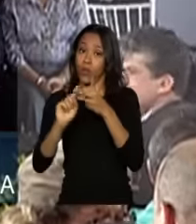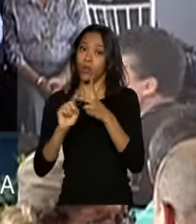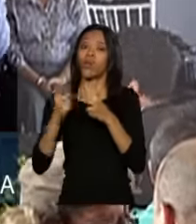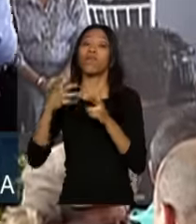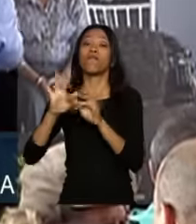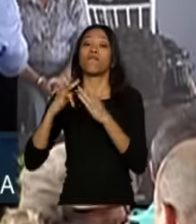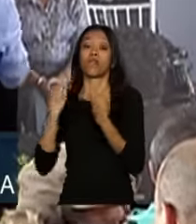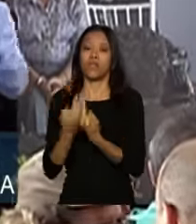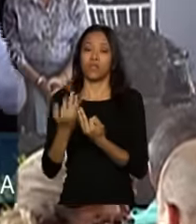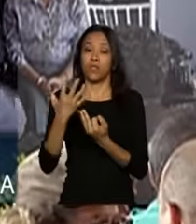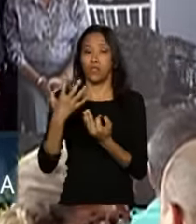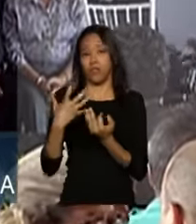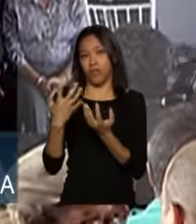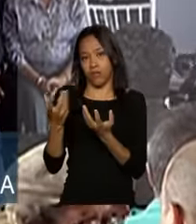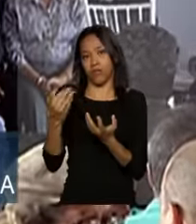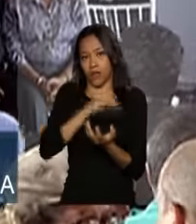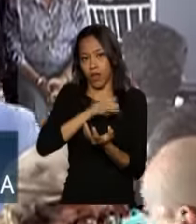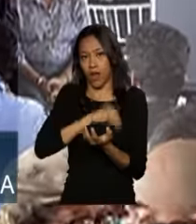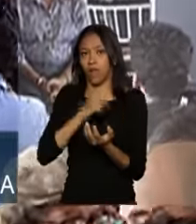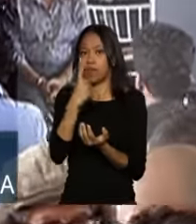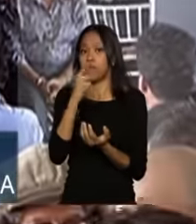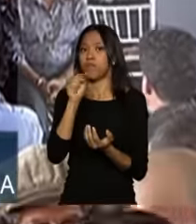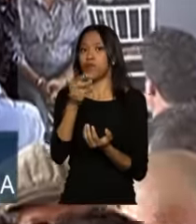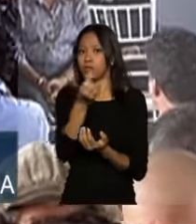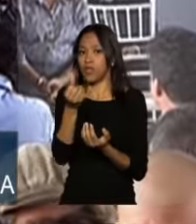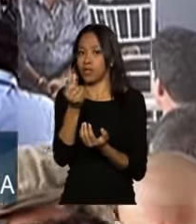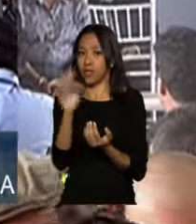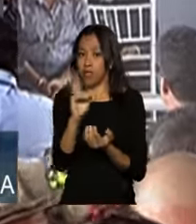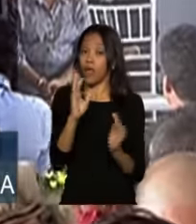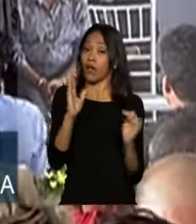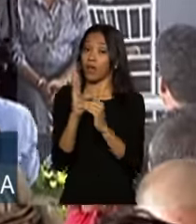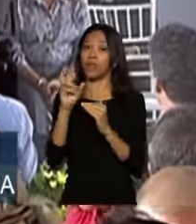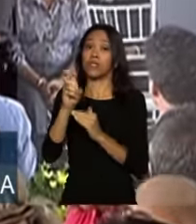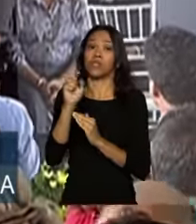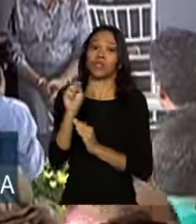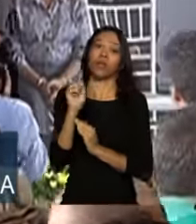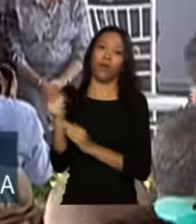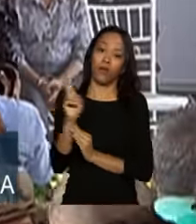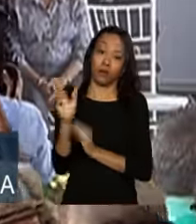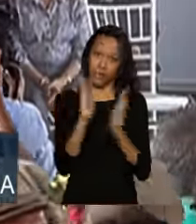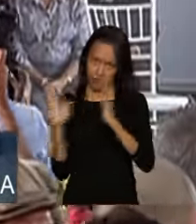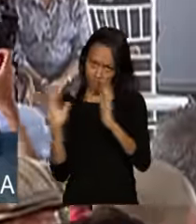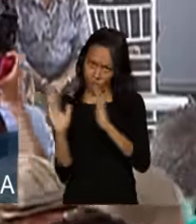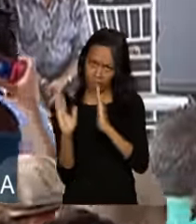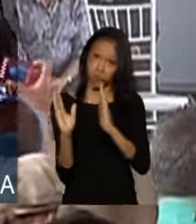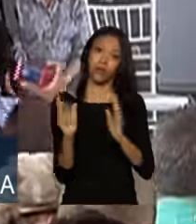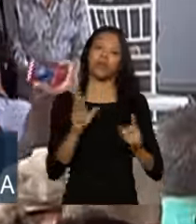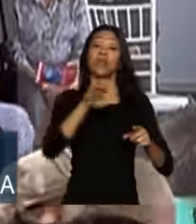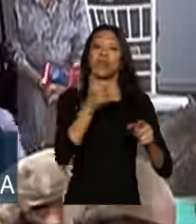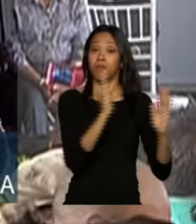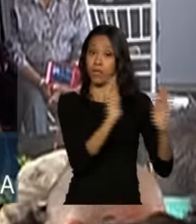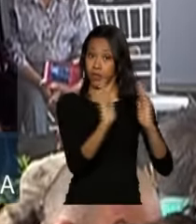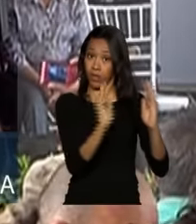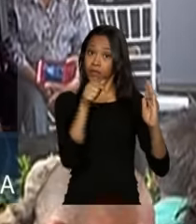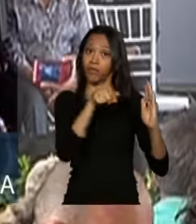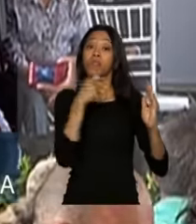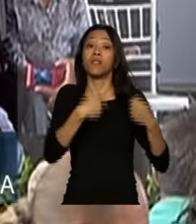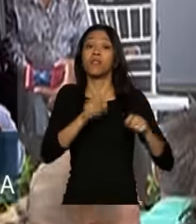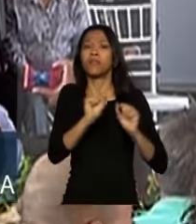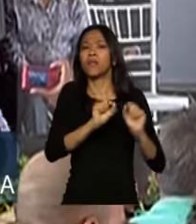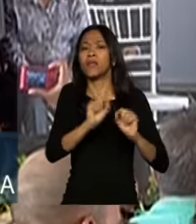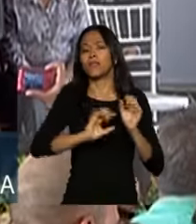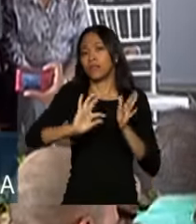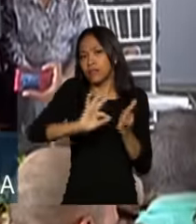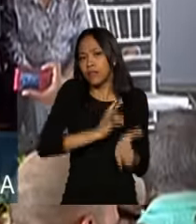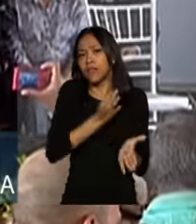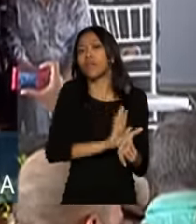famílias que ganham entre R$ 1.600 e R$ 5.000. Para quem ganha R$ 1.600, é preciso se